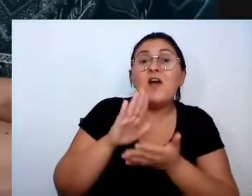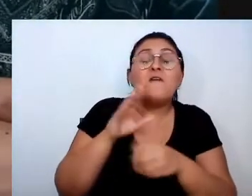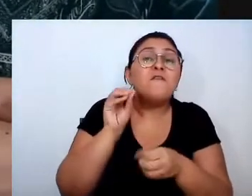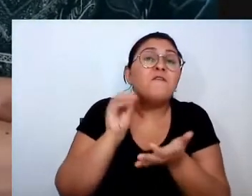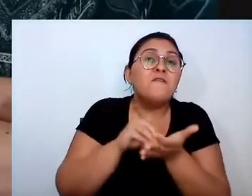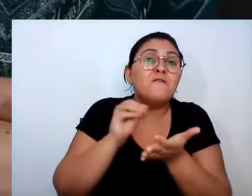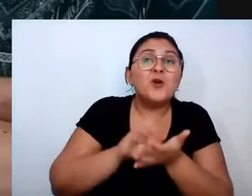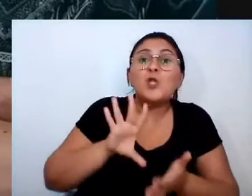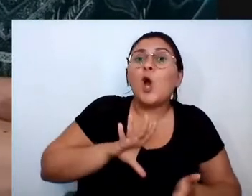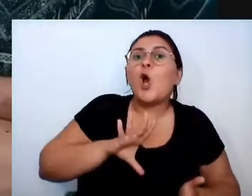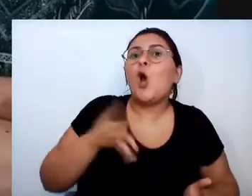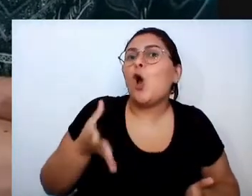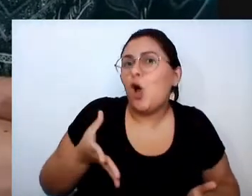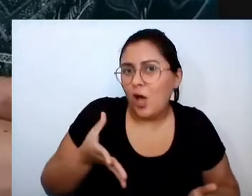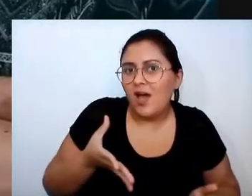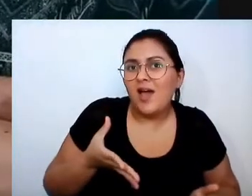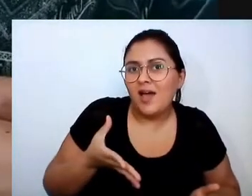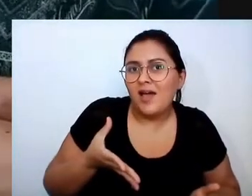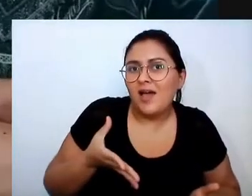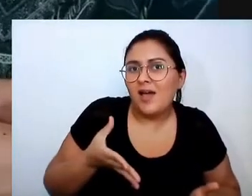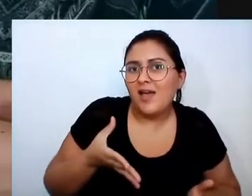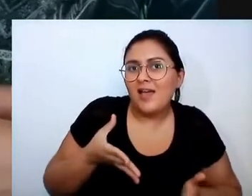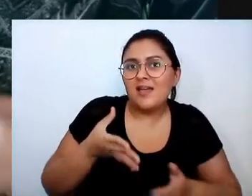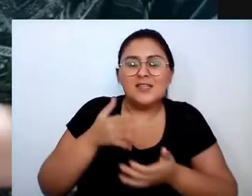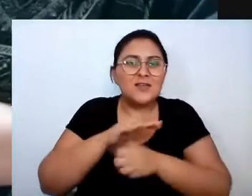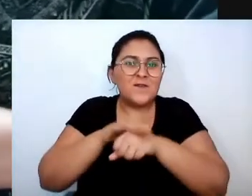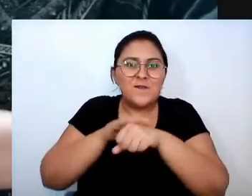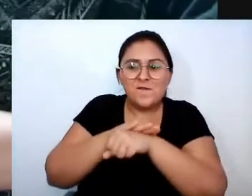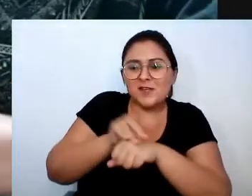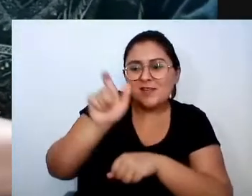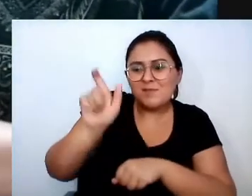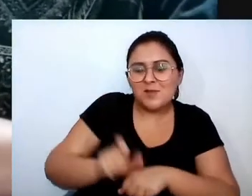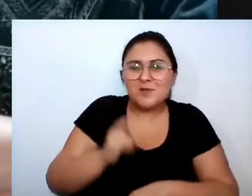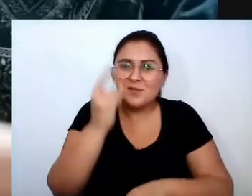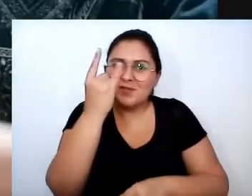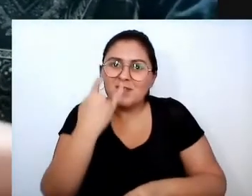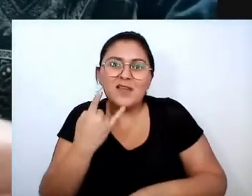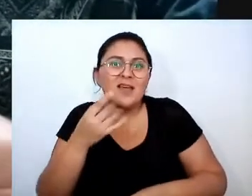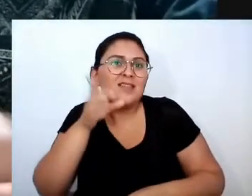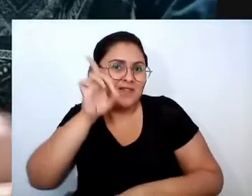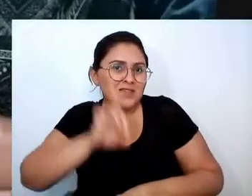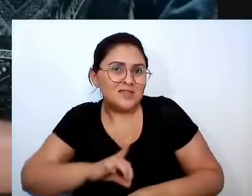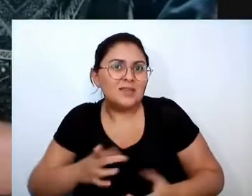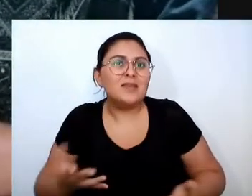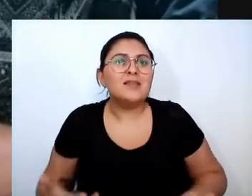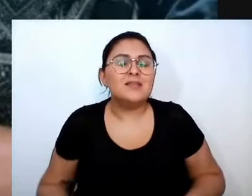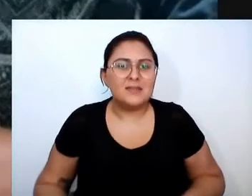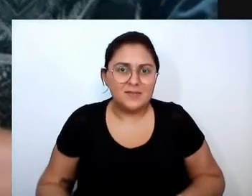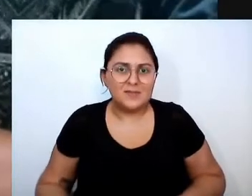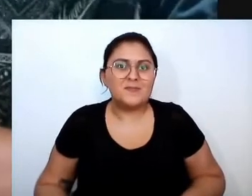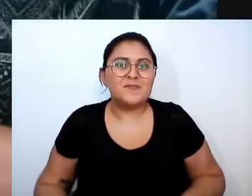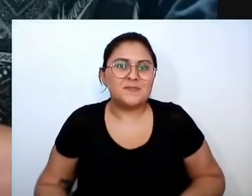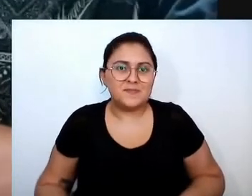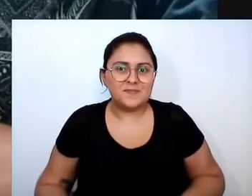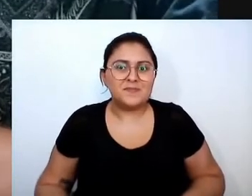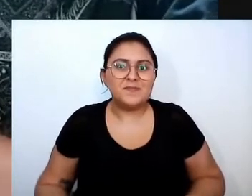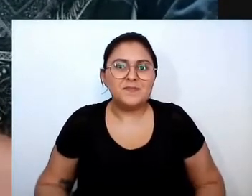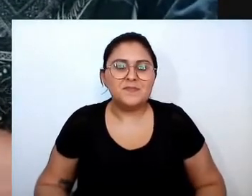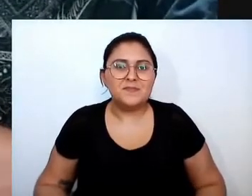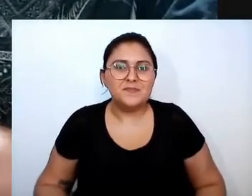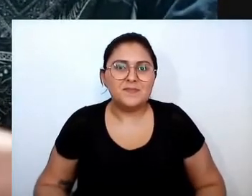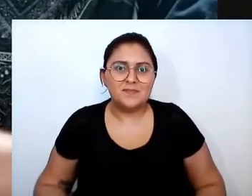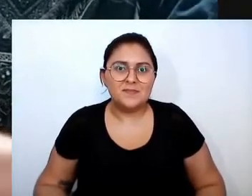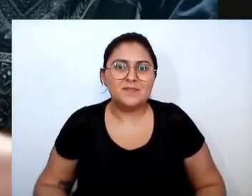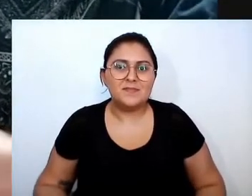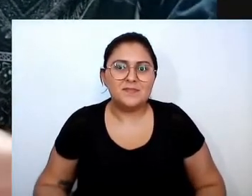falar diretamente com uma pessoa com deficiência, né? entendo. É E aí uma você, barreira grande, né, que temos.